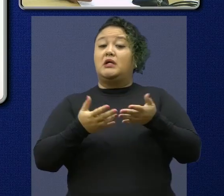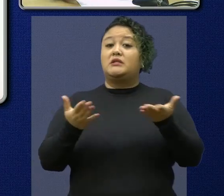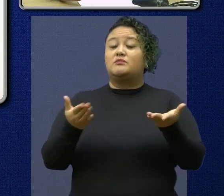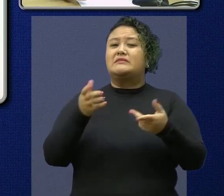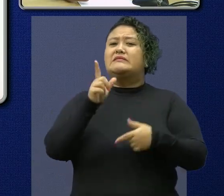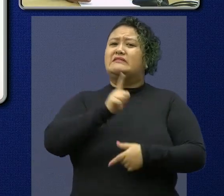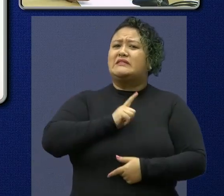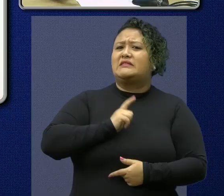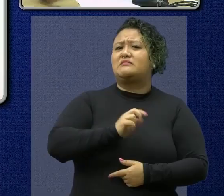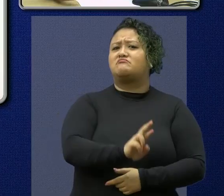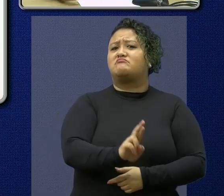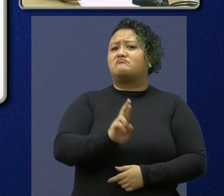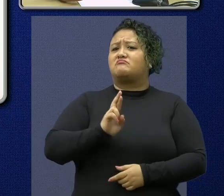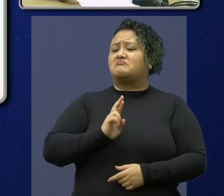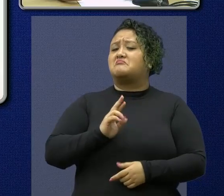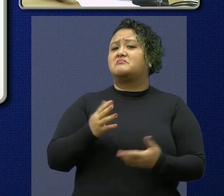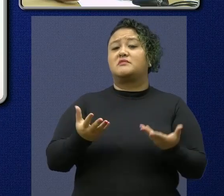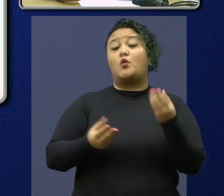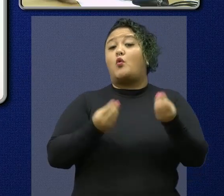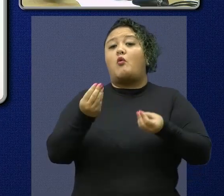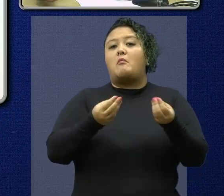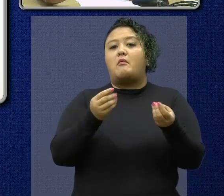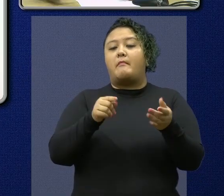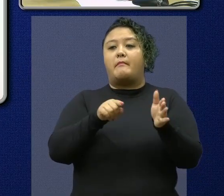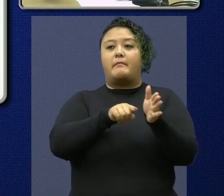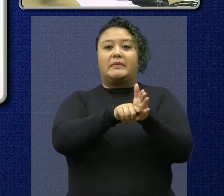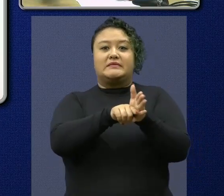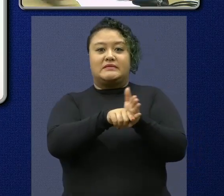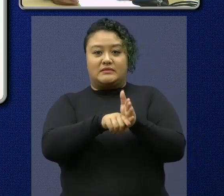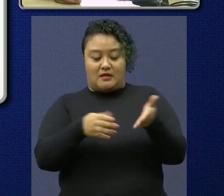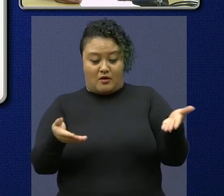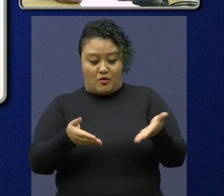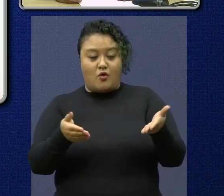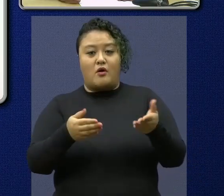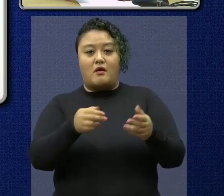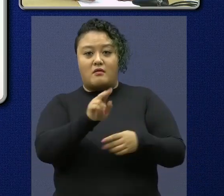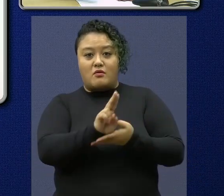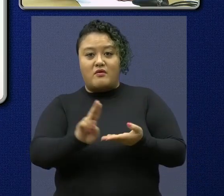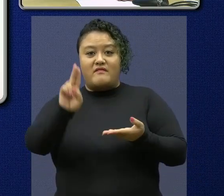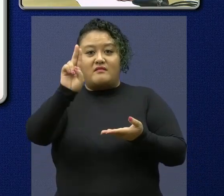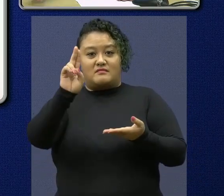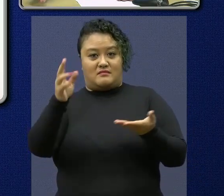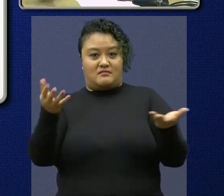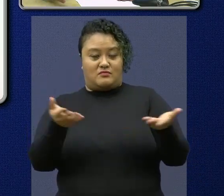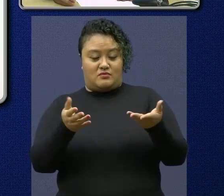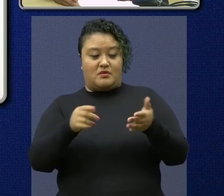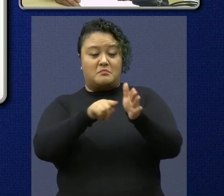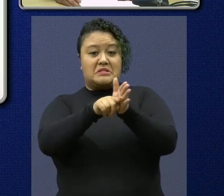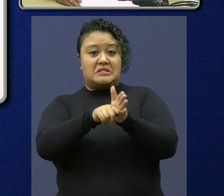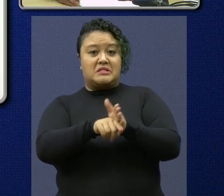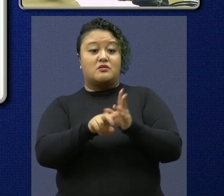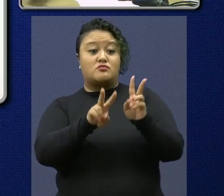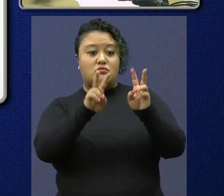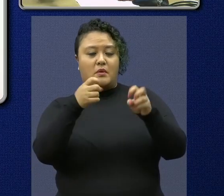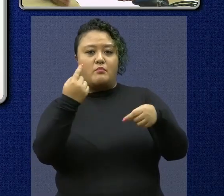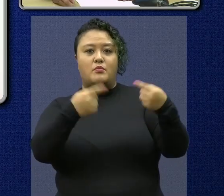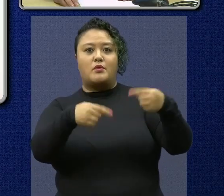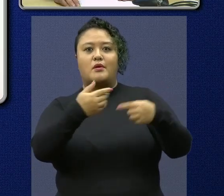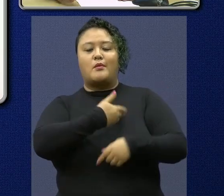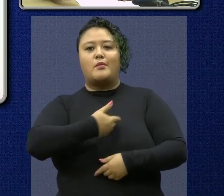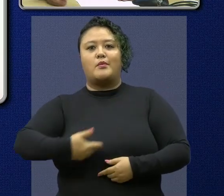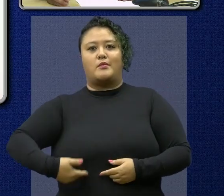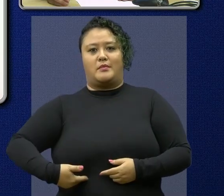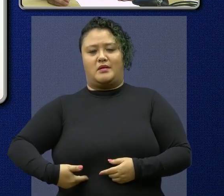relação a isso, enfim, como que está sendo conduzido pela universidade essa questão das políticas públicas que